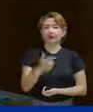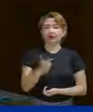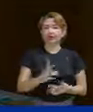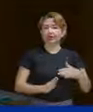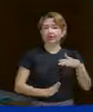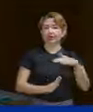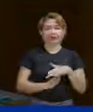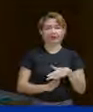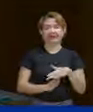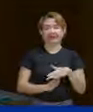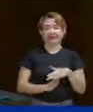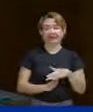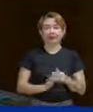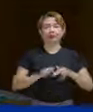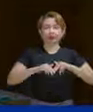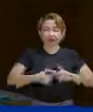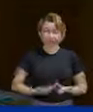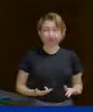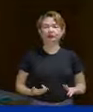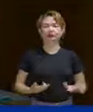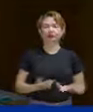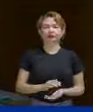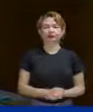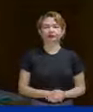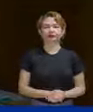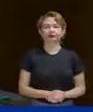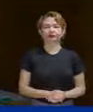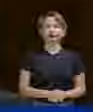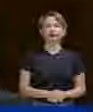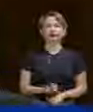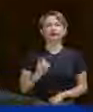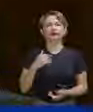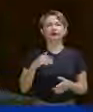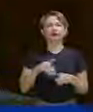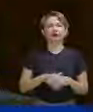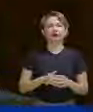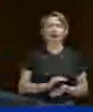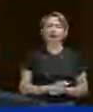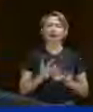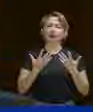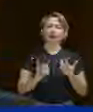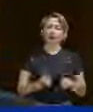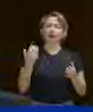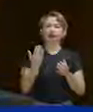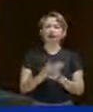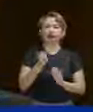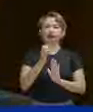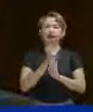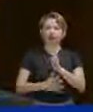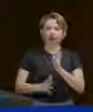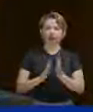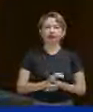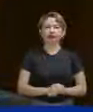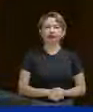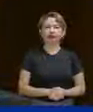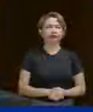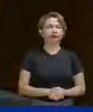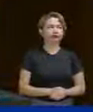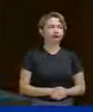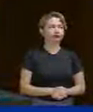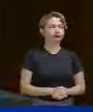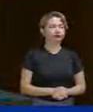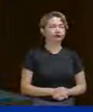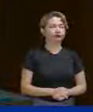existe. Com essas razões, senhor presidente, eu voto pelo acolhimento dos embargos de declaração